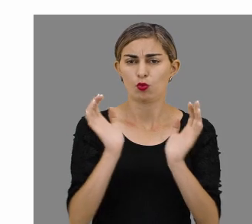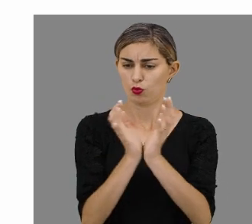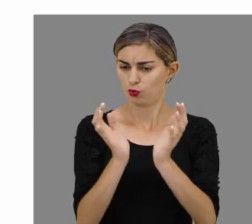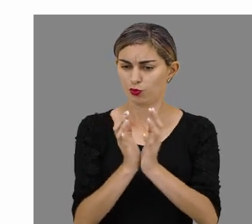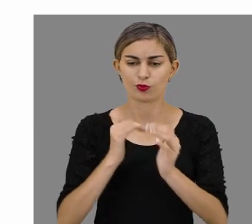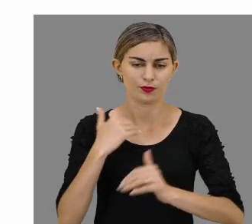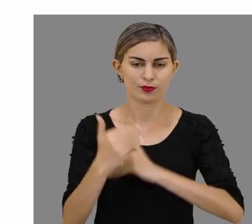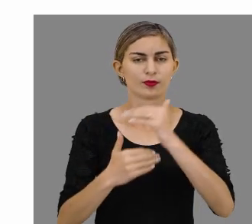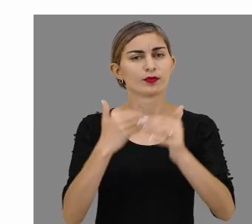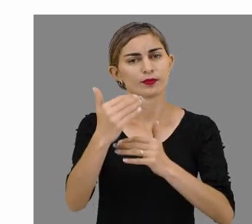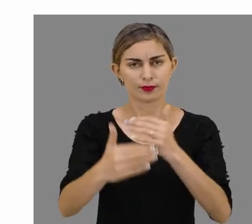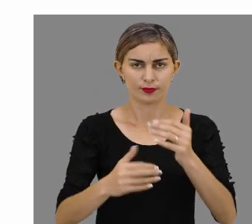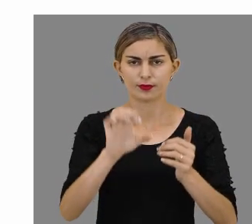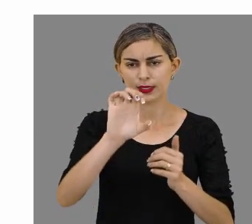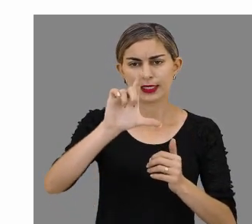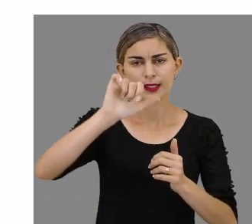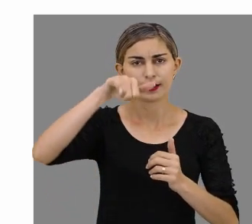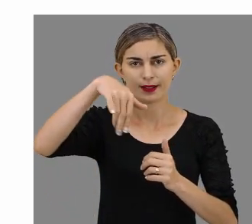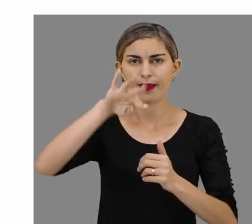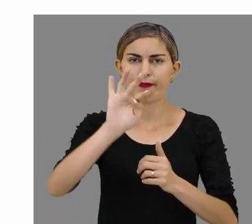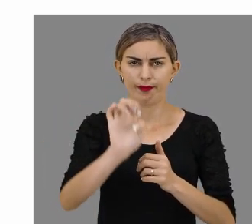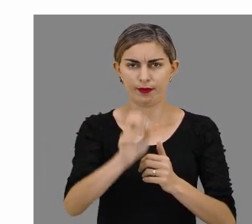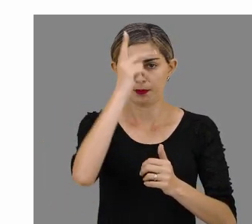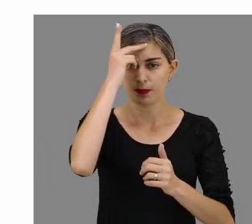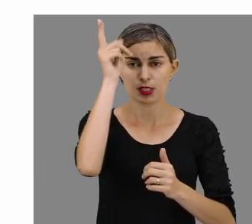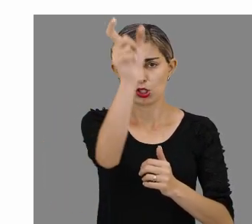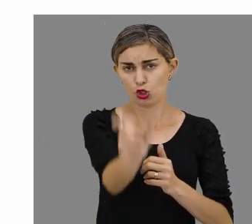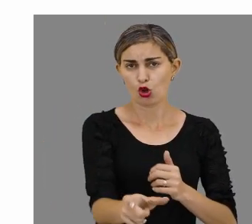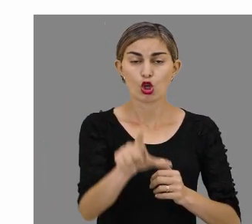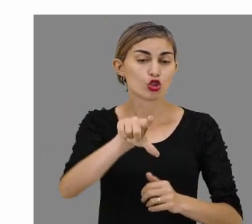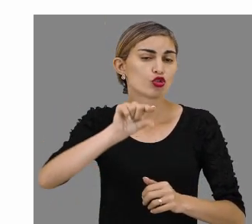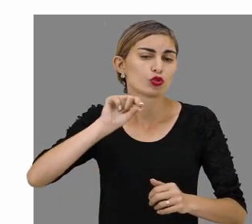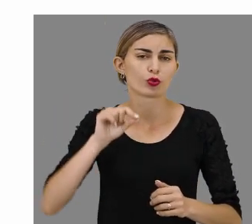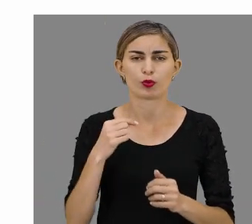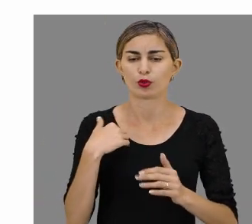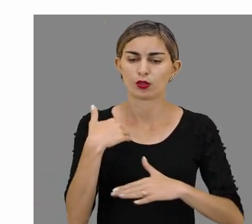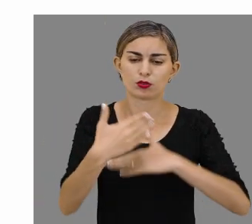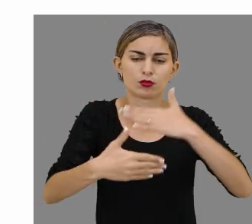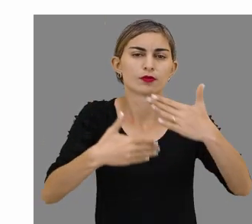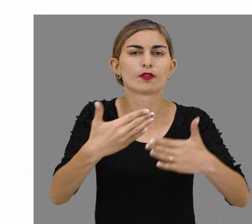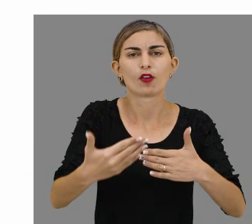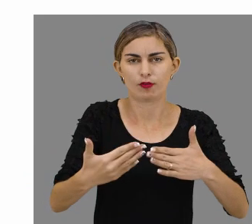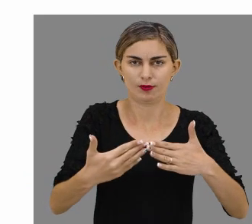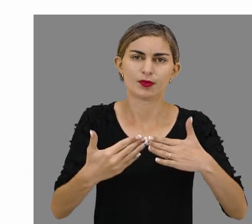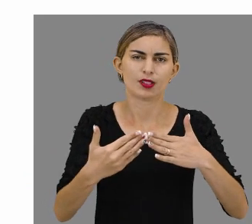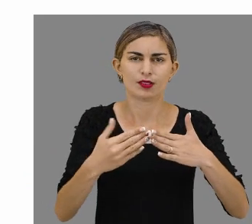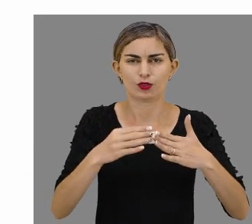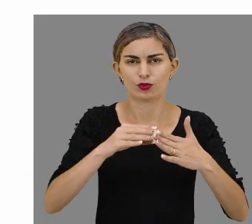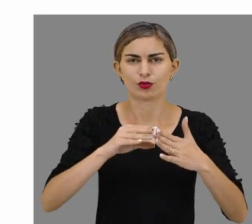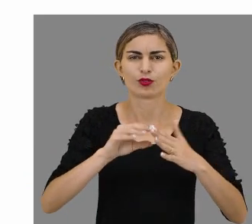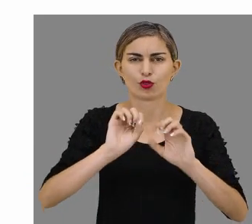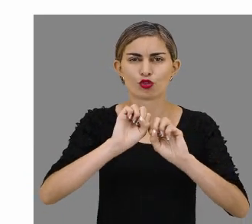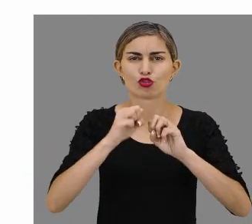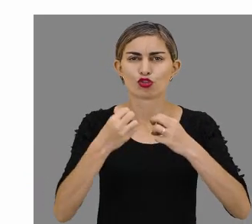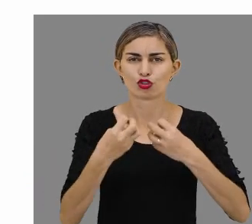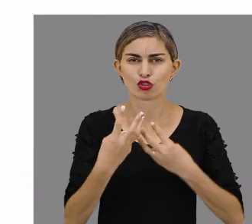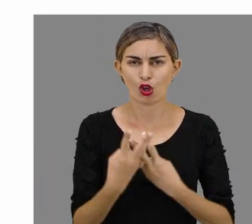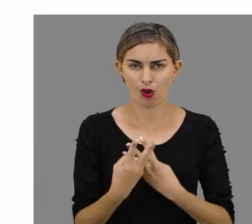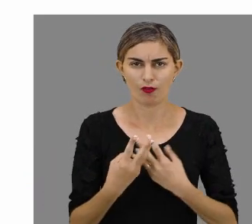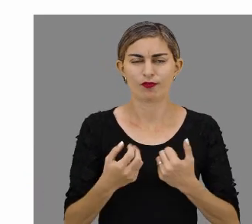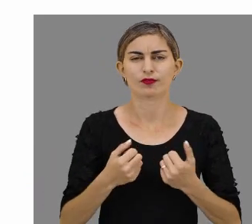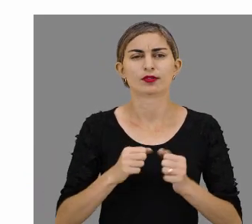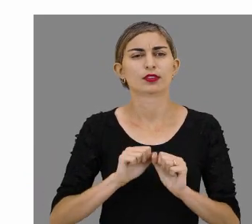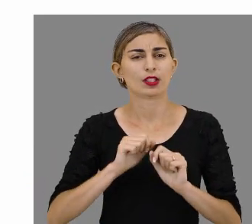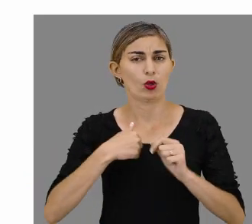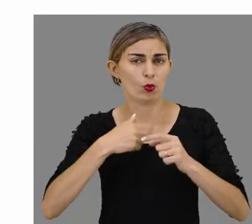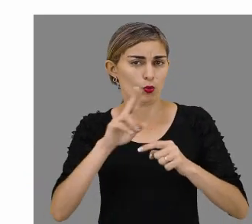de desenvolvimento. O cliente é a pessoa que solicitou o desenvolvimento do software. O usuário é a